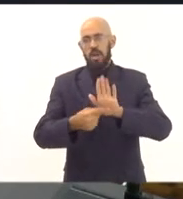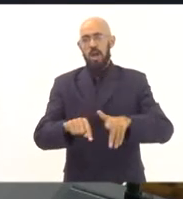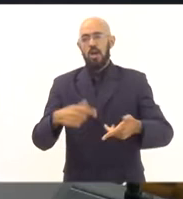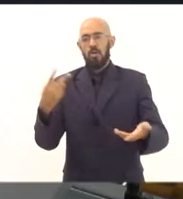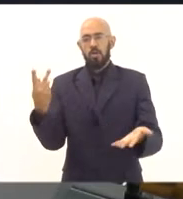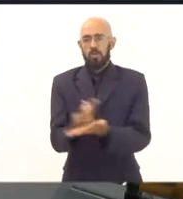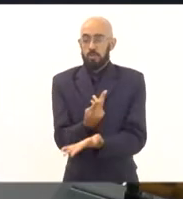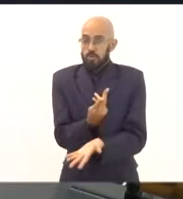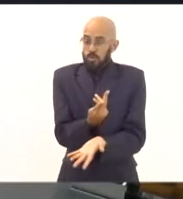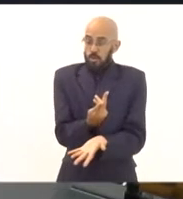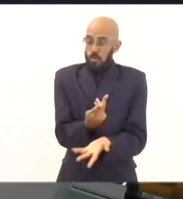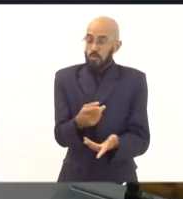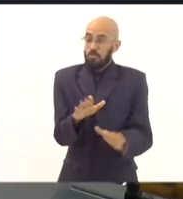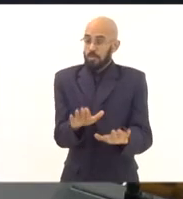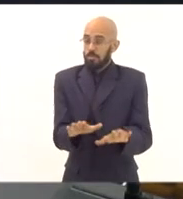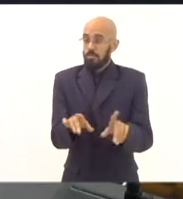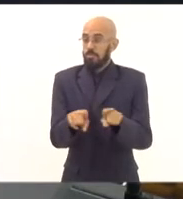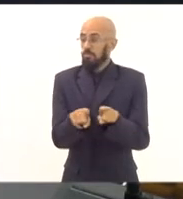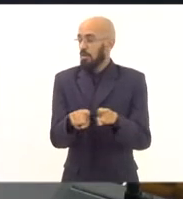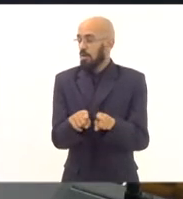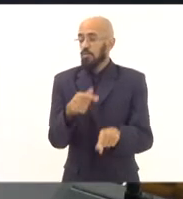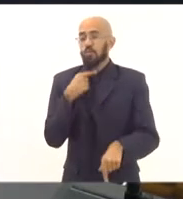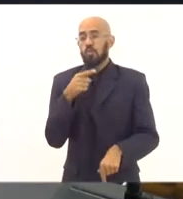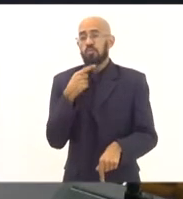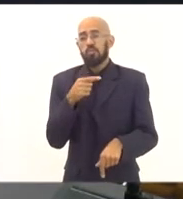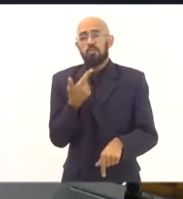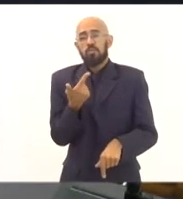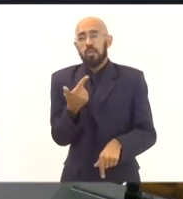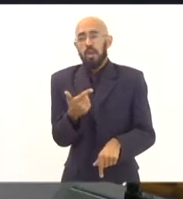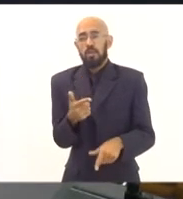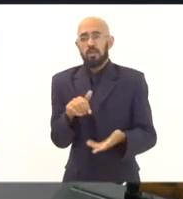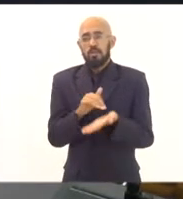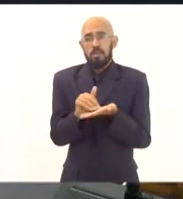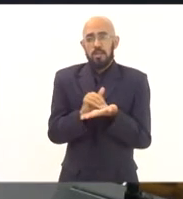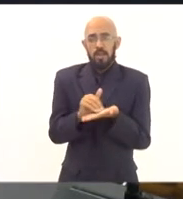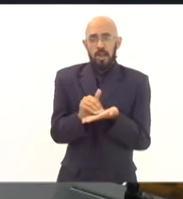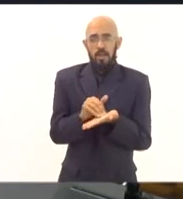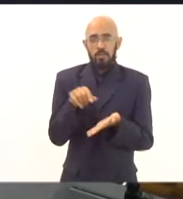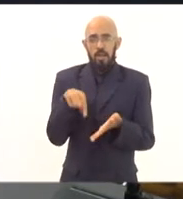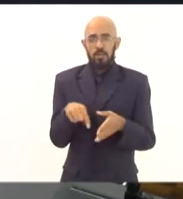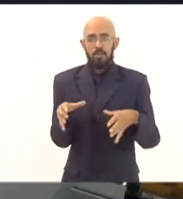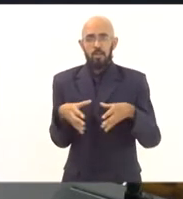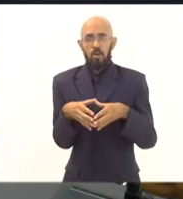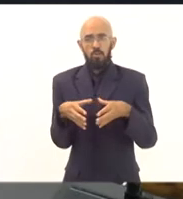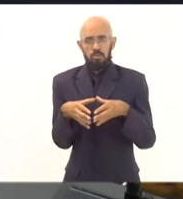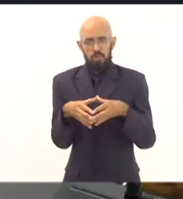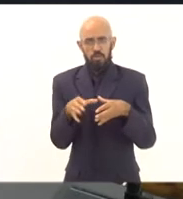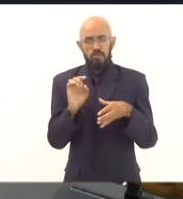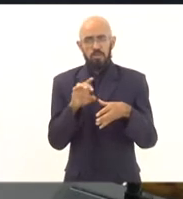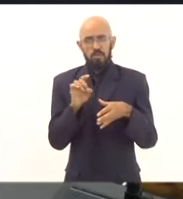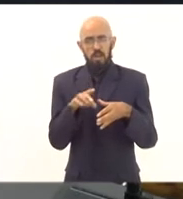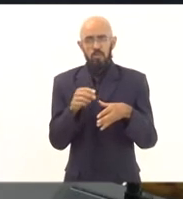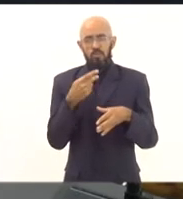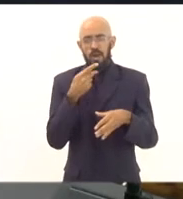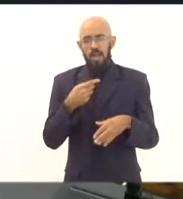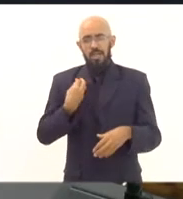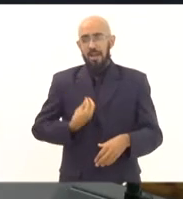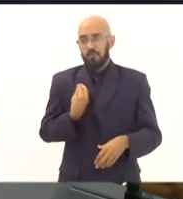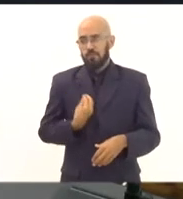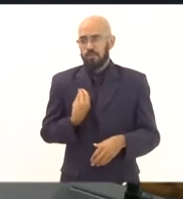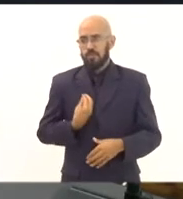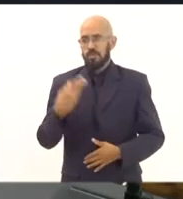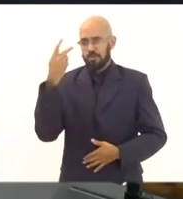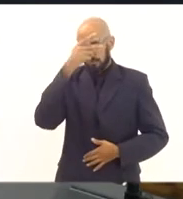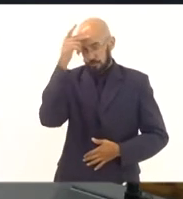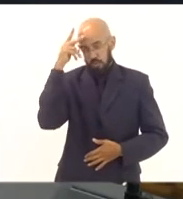mas sem dúvida nenhuma ter secretários aqui numa condição especial que fala da vida das pessoas que falam de